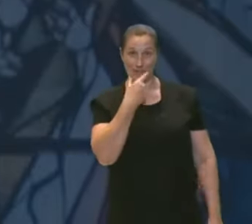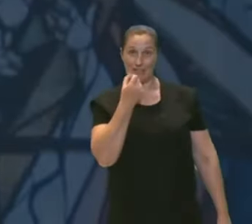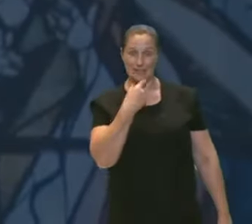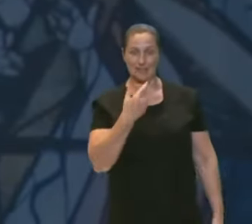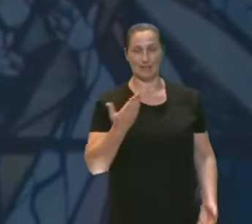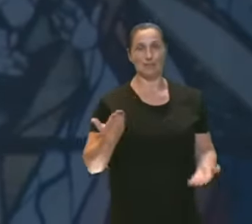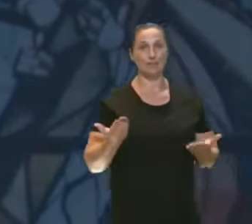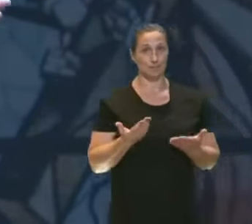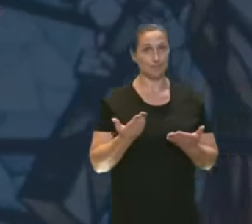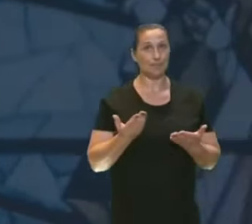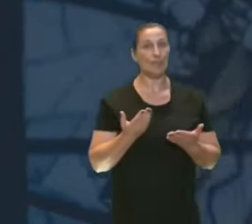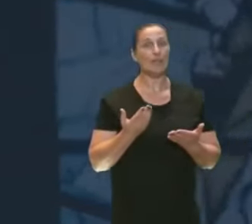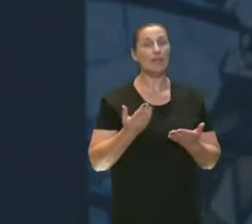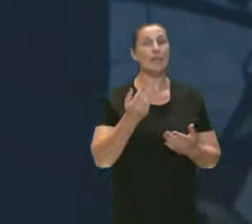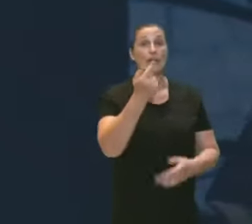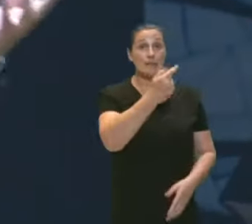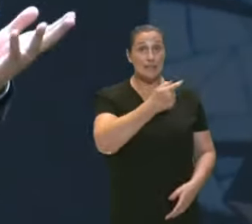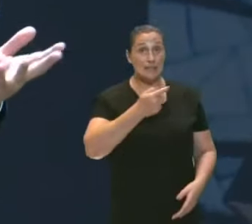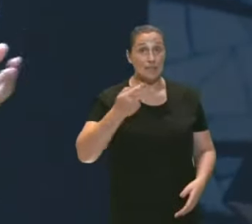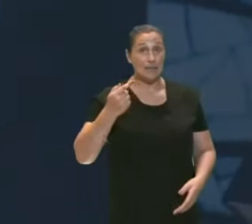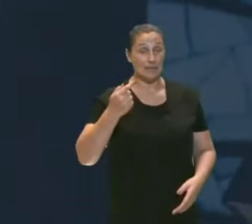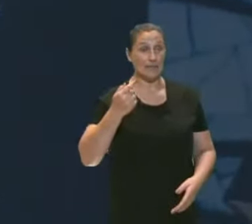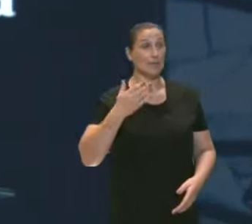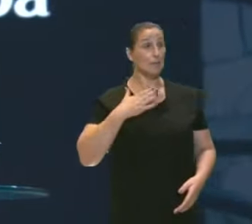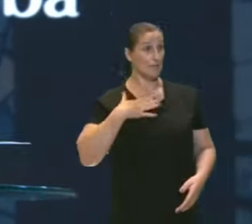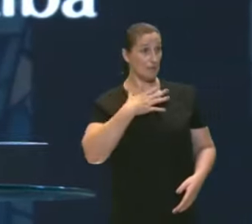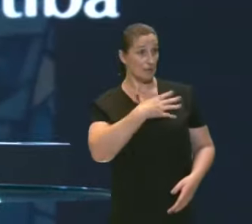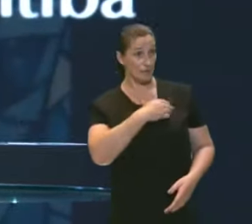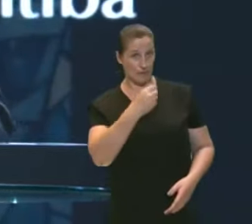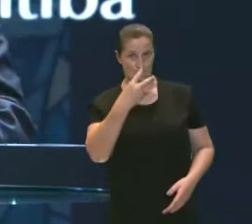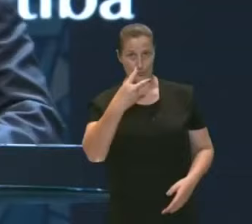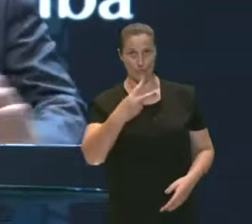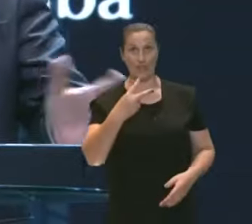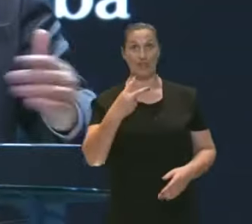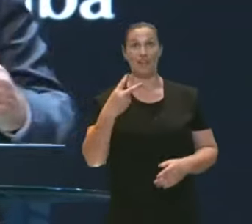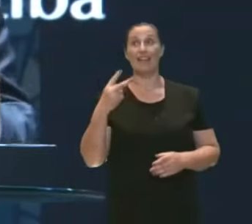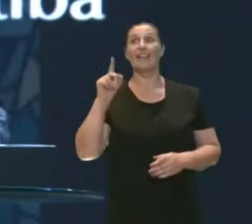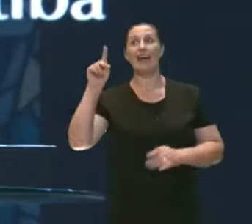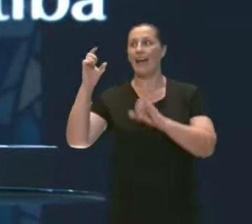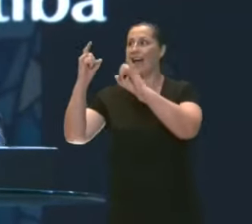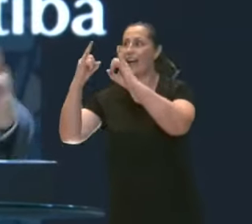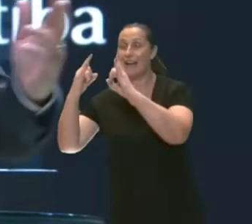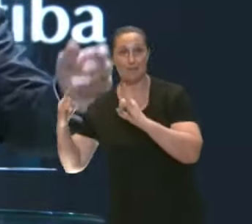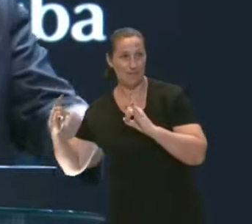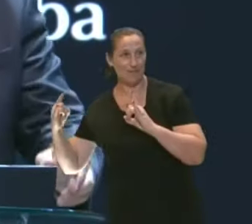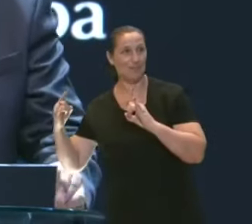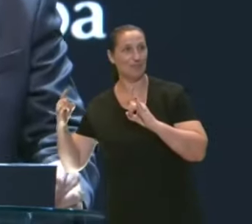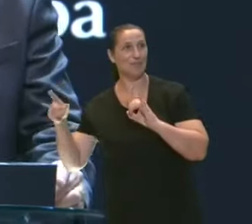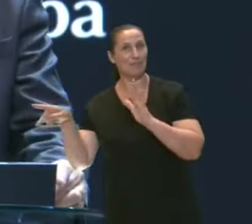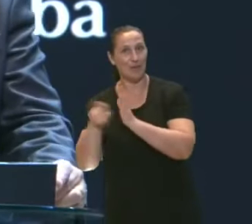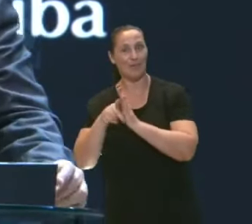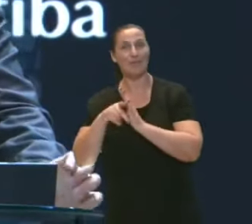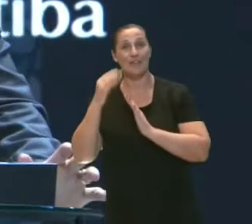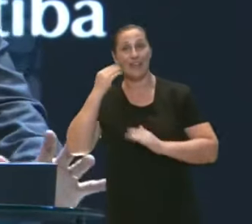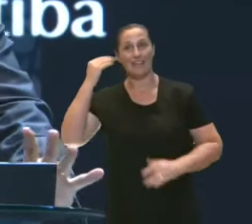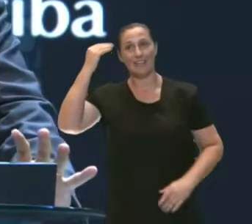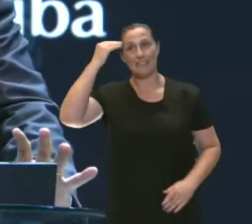semana, minhas filhas estavam no Palavra da Vida, um acampamento de adolescentes. E aí eu e minha esposa,